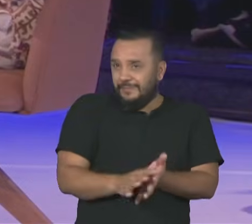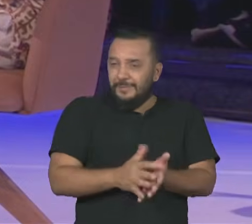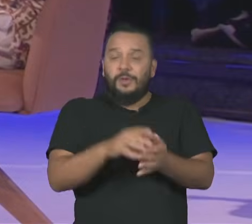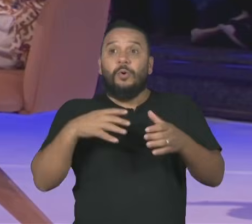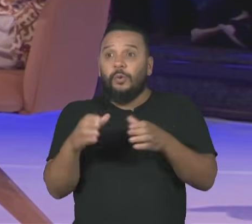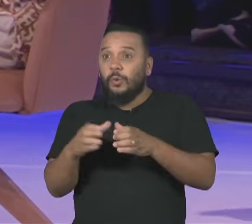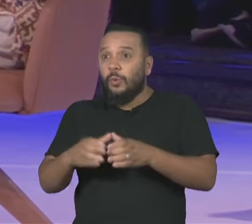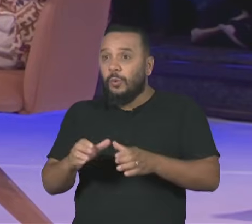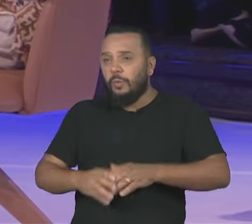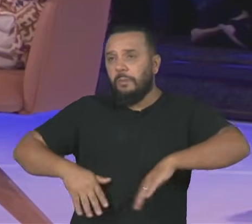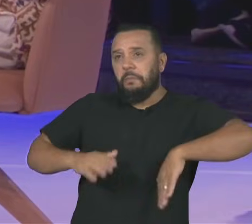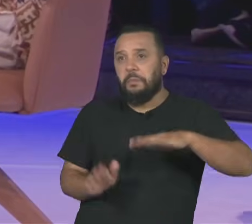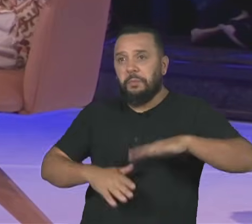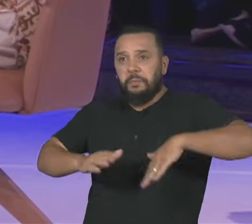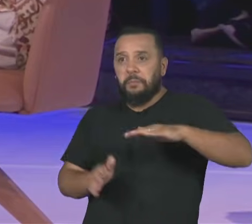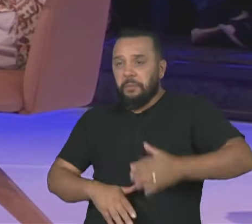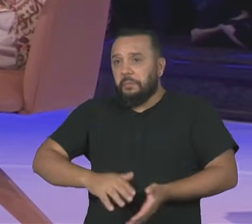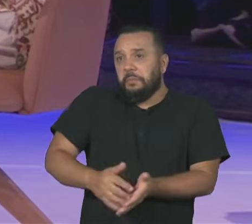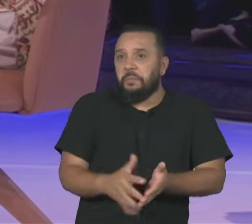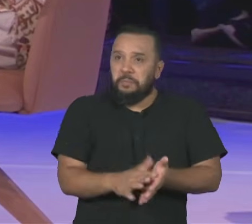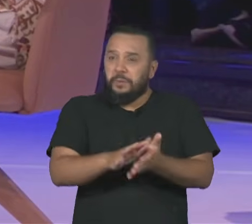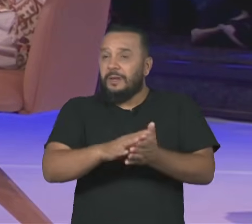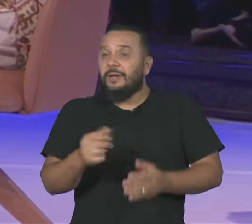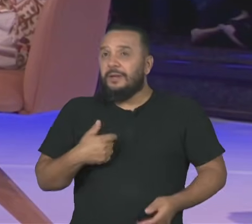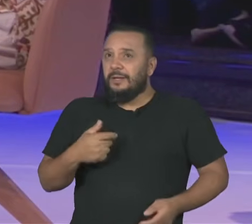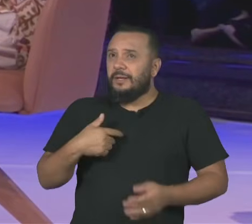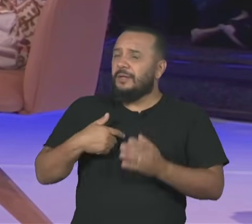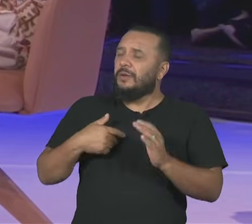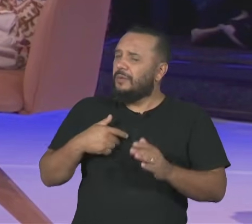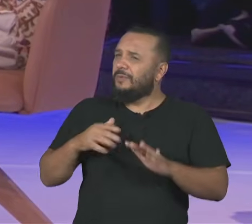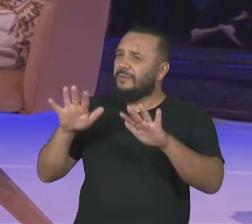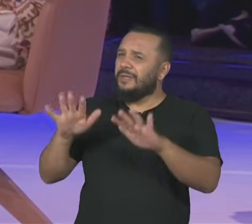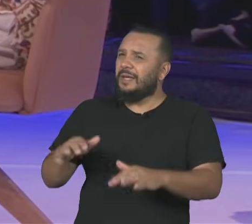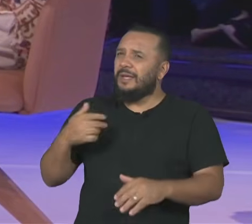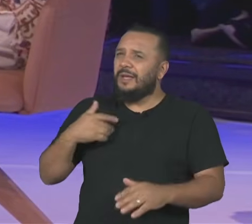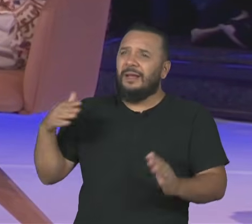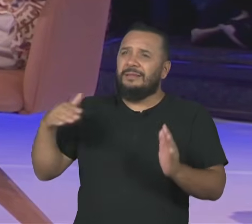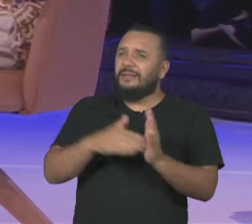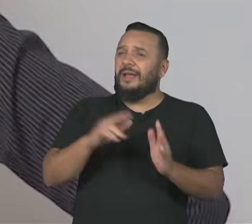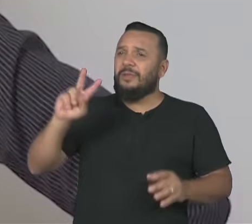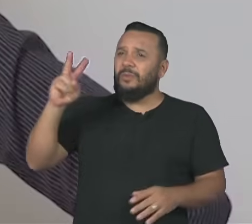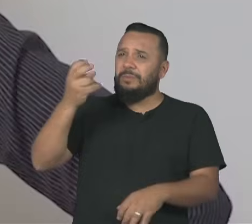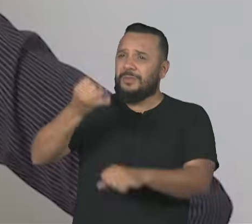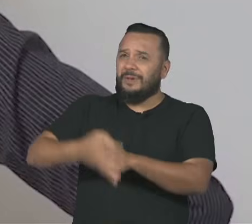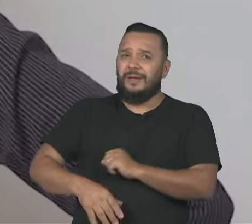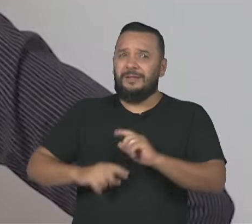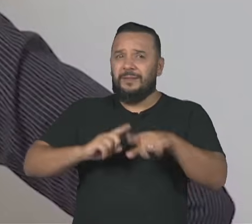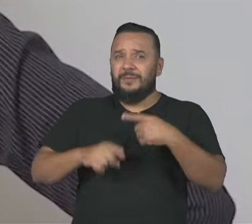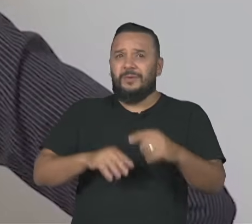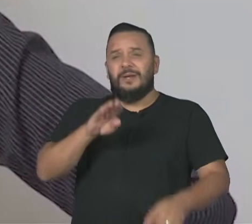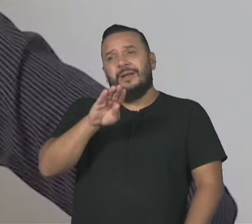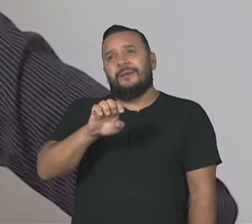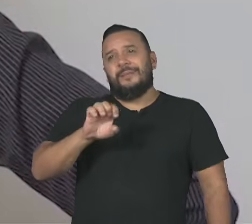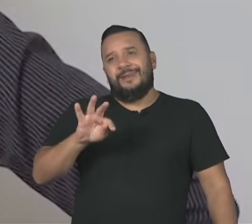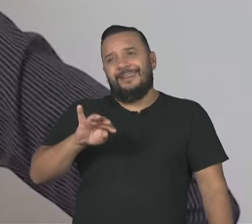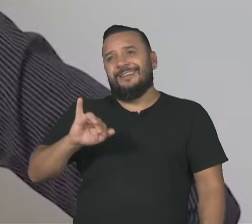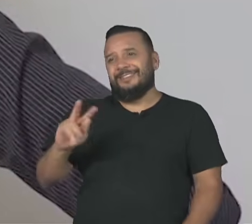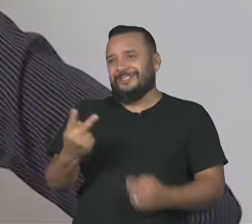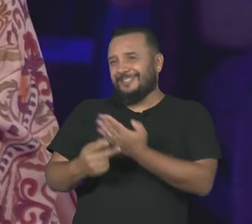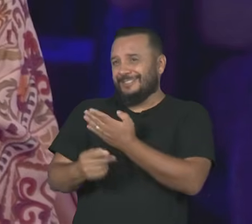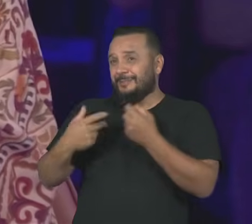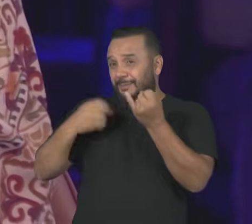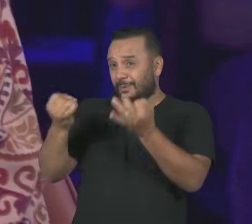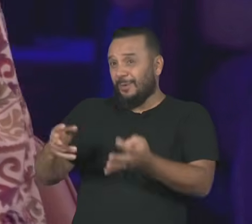Grupo de pagode. Eu fiquei lá até as 2. Depois eu soube pela Beth Goulart que ele dançou até